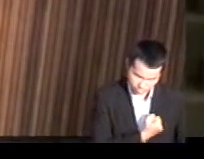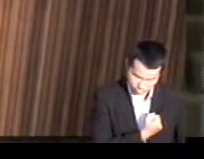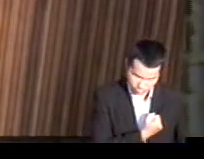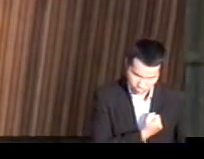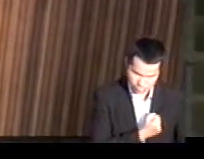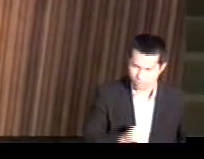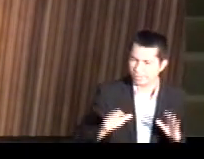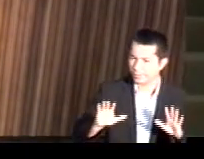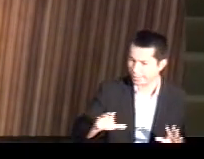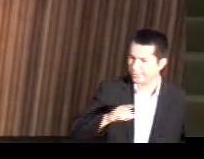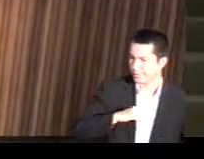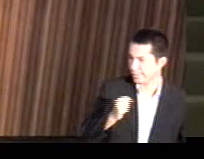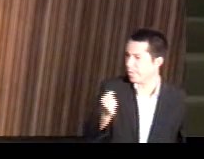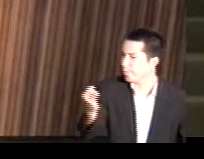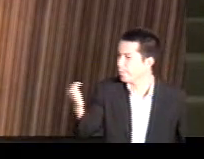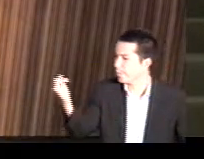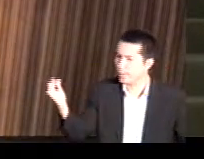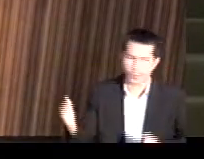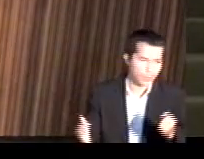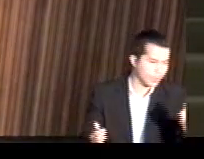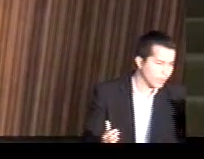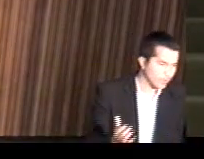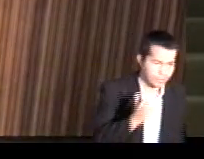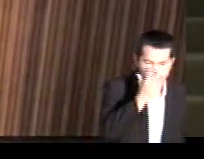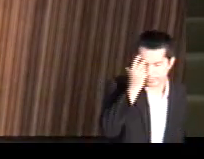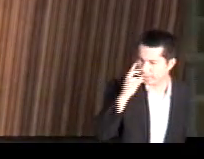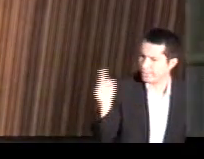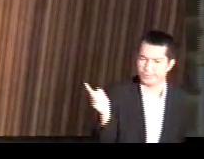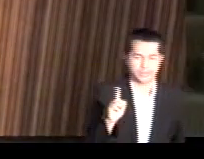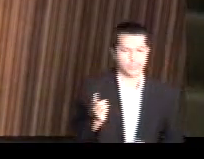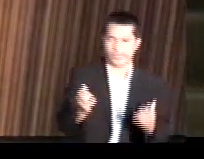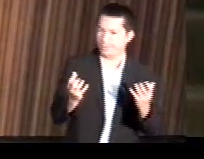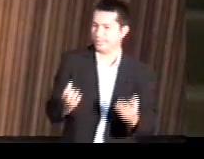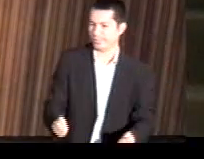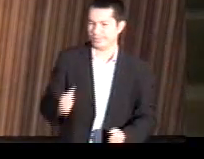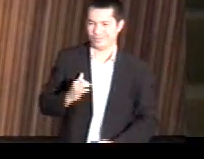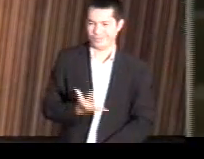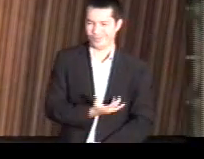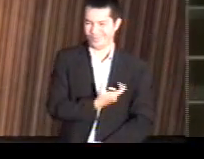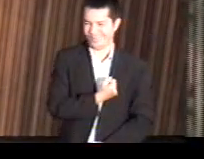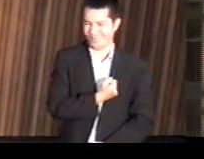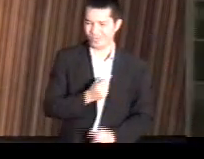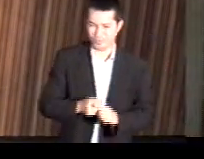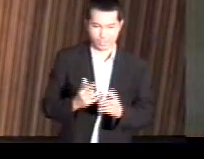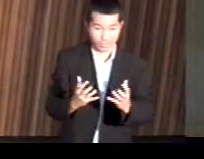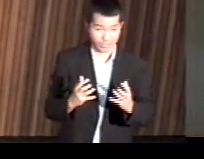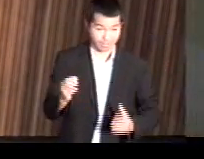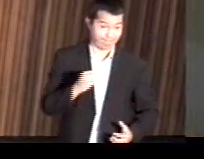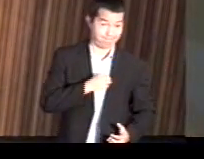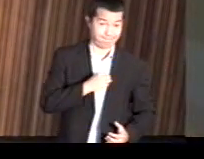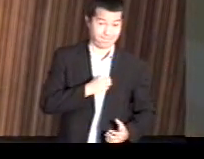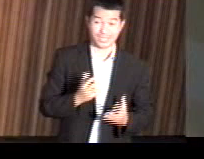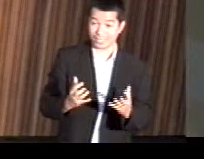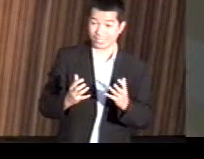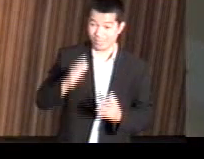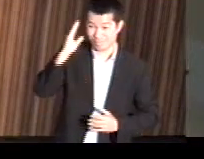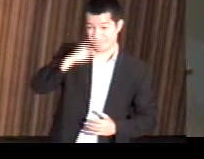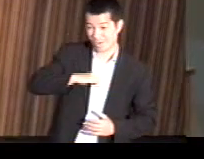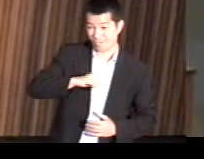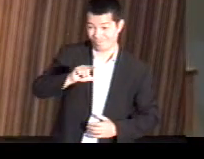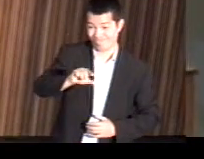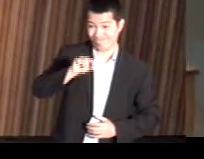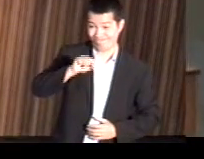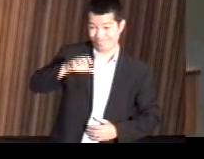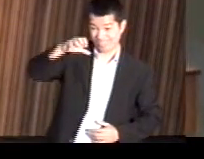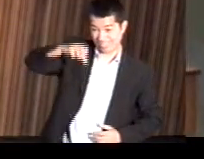muitas pessoas se esquecem, é que quando Ele voltar pela segunda vez, Ele não voltará mais como